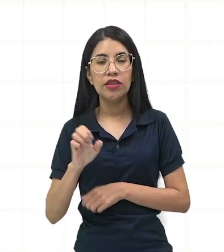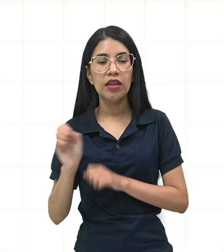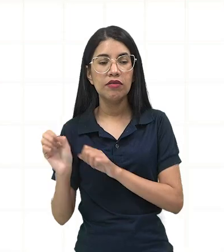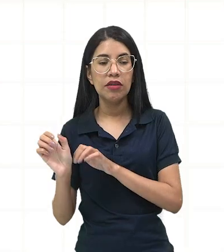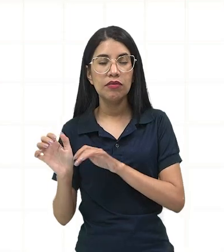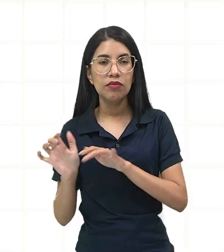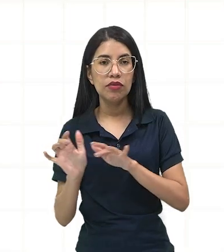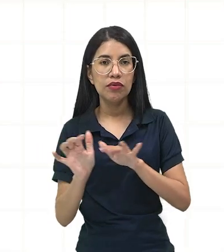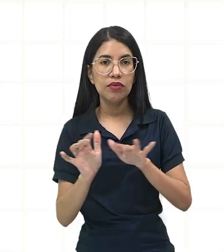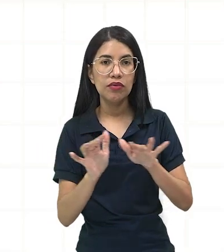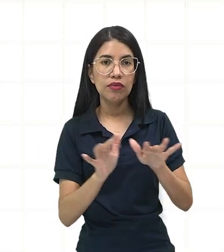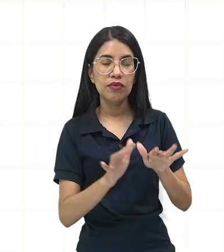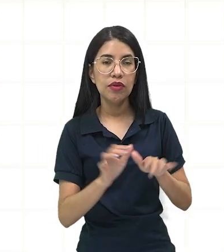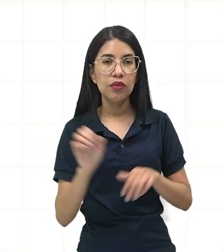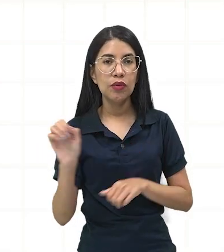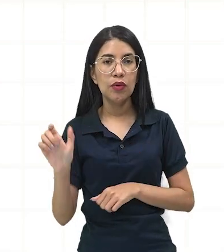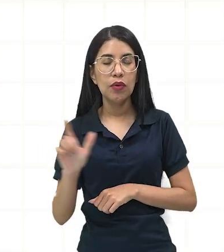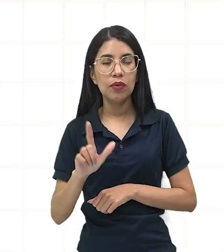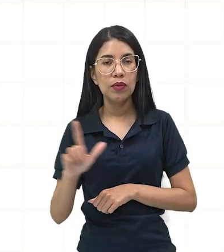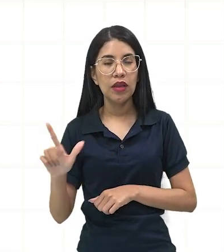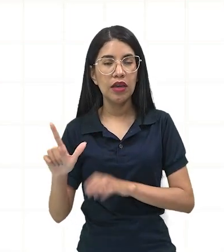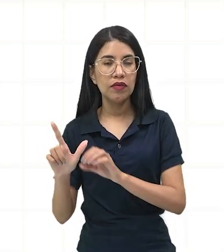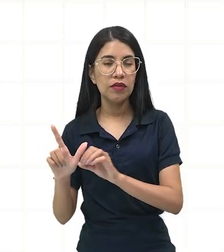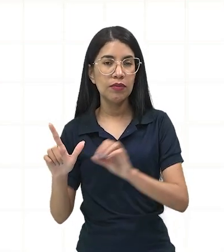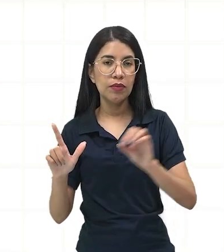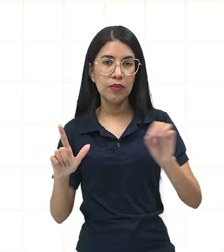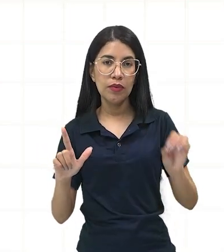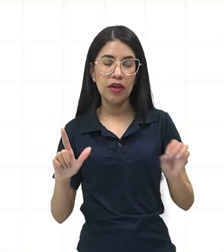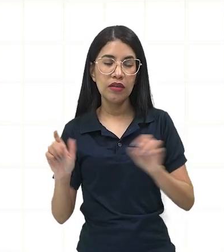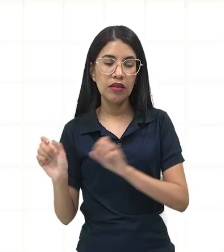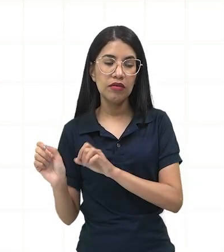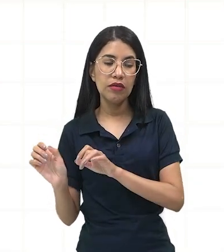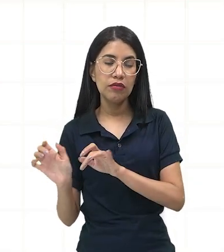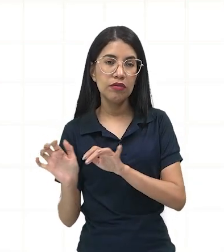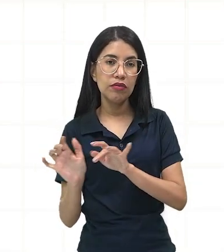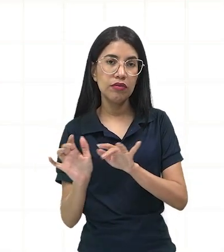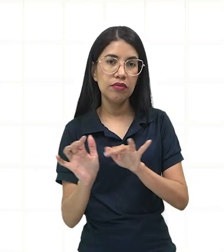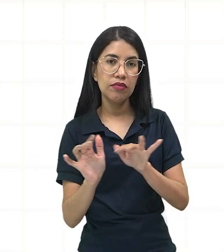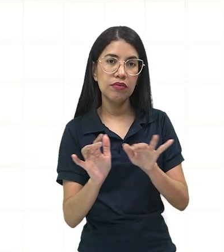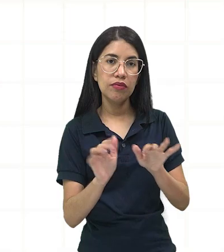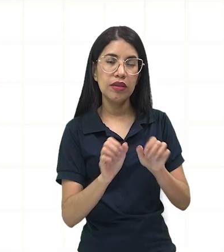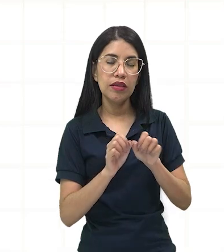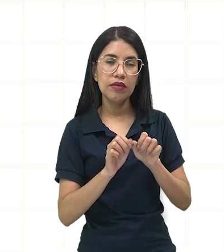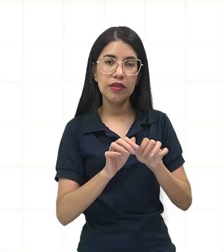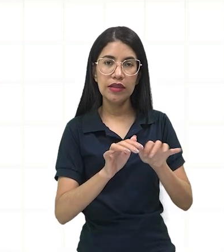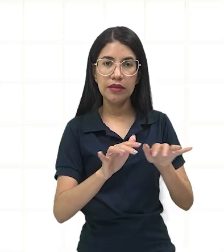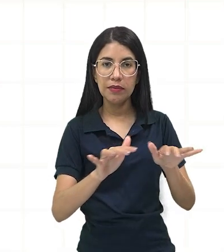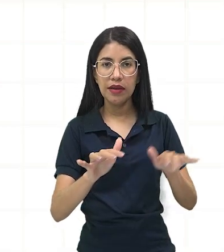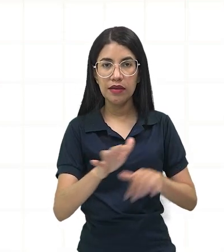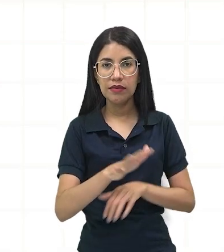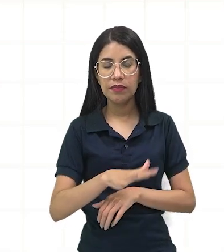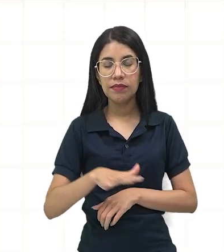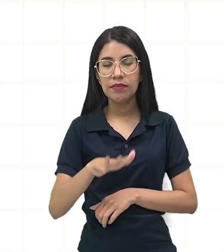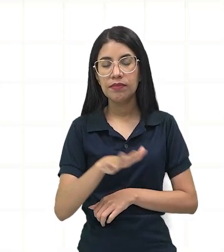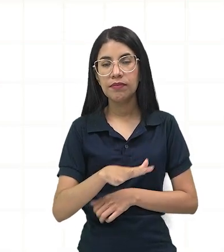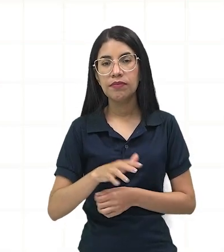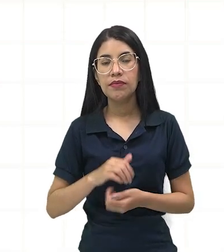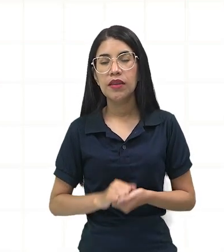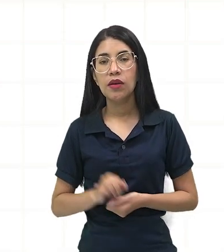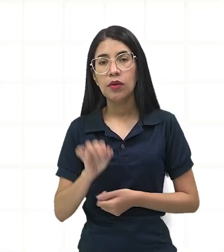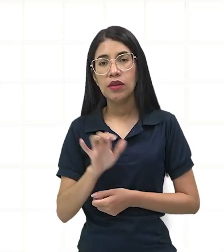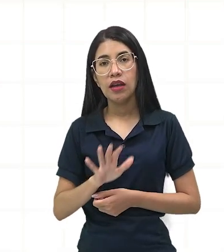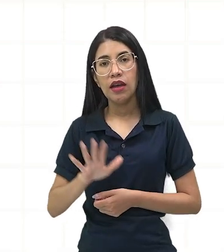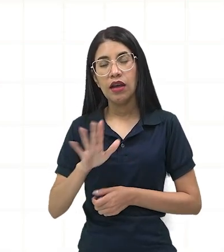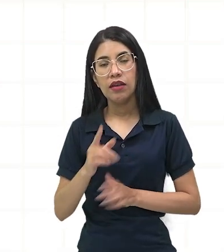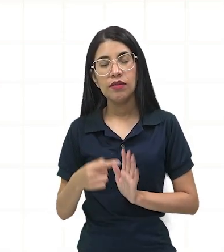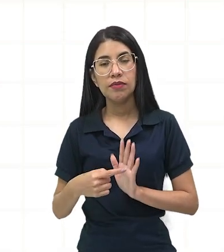saindo do leste para o oeste. Então, eles foram pouco a pouco ganhando territórios. Então, aí nessa cronologia desse mapa, que vai